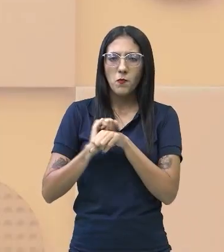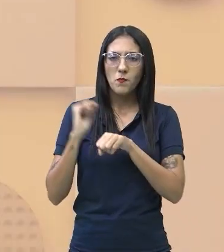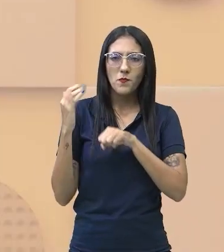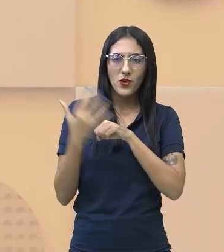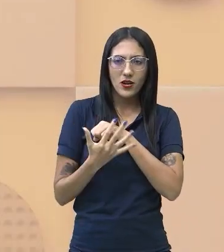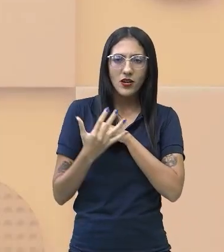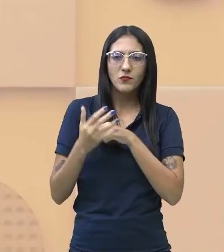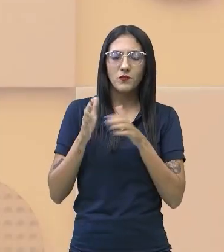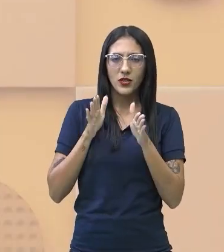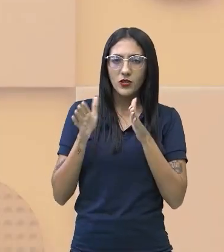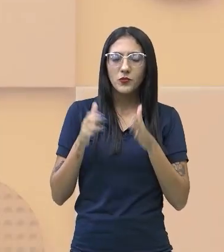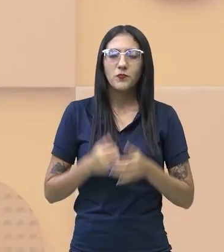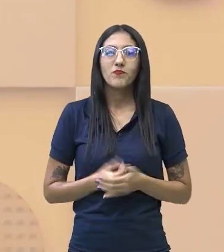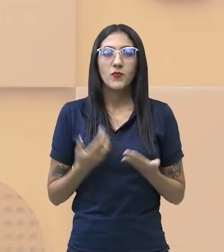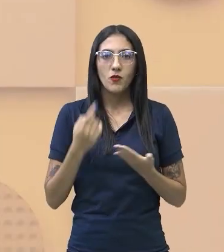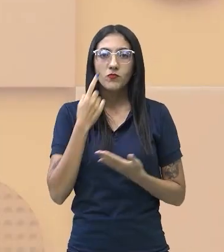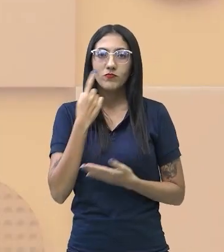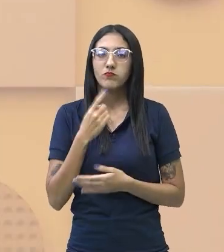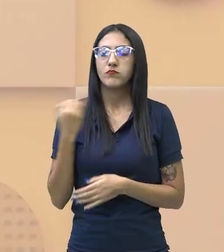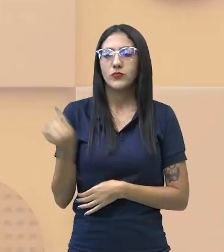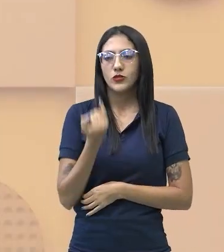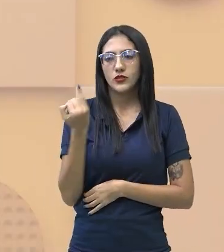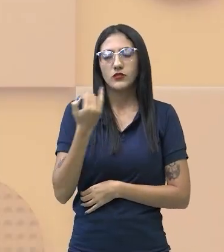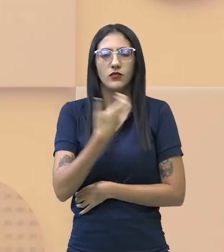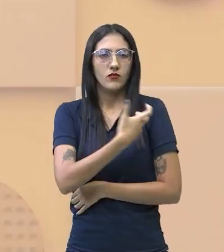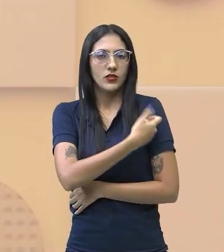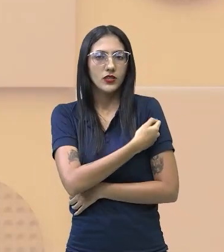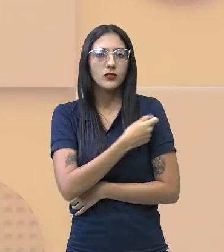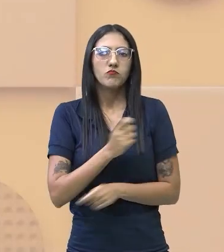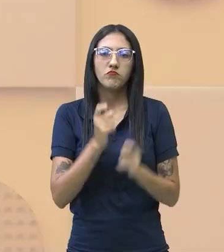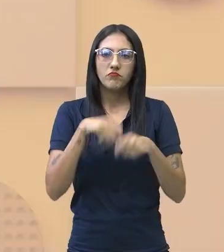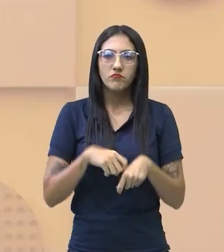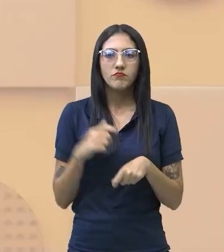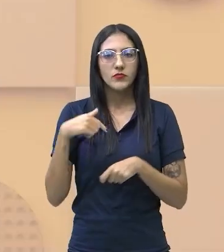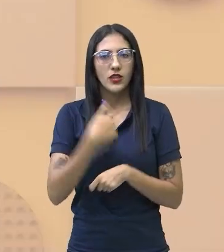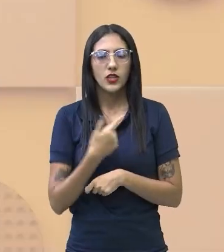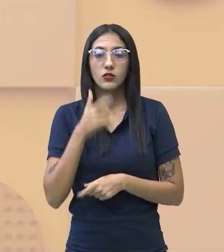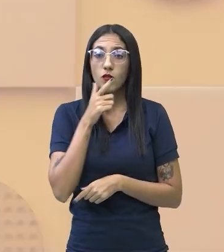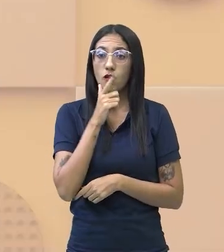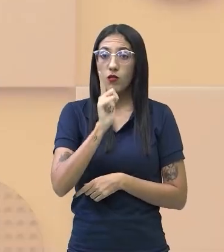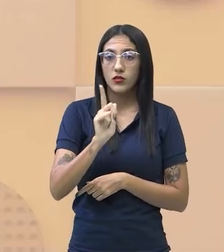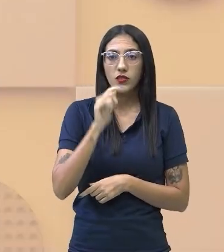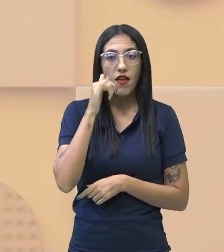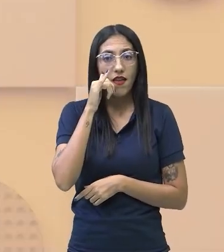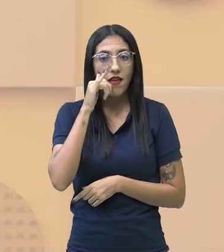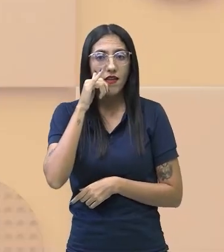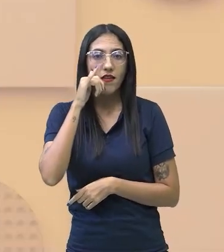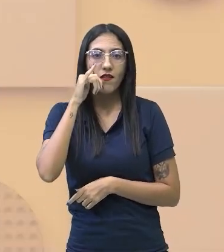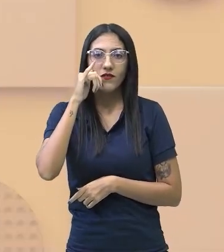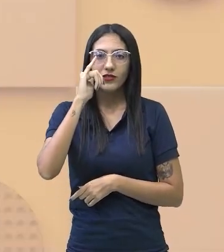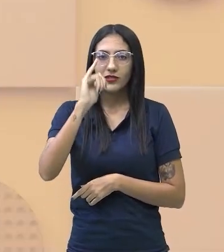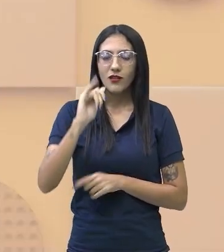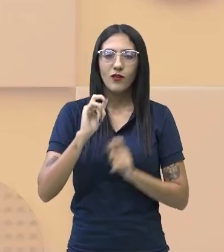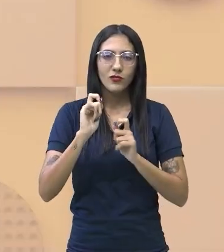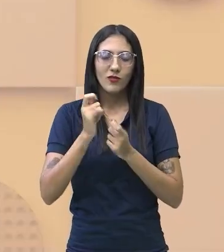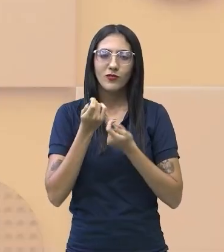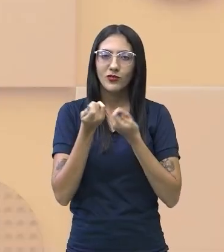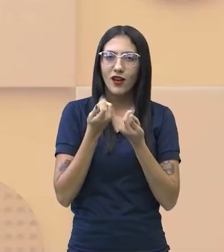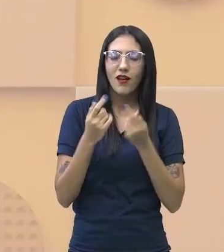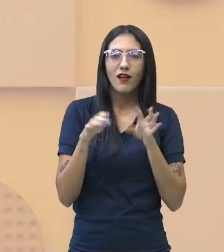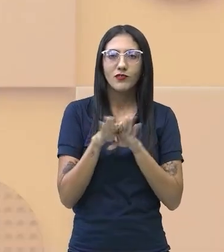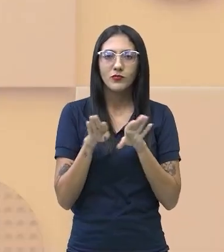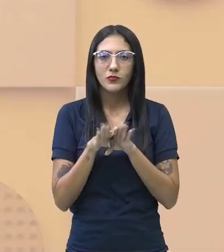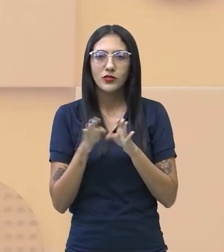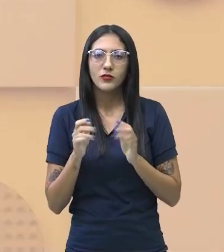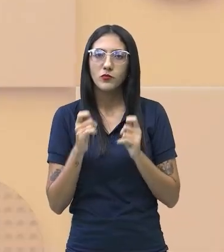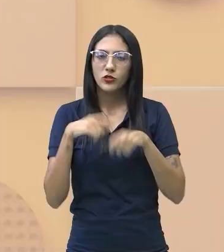da vacinação, para quê? Para a gente, então, conseguir dominar, olha só, o meio, conversar, então,